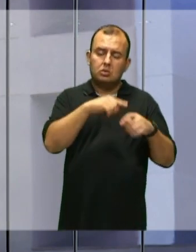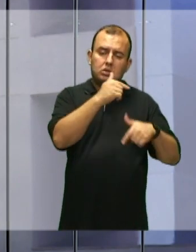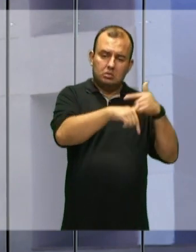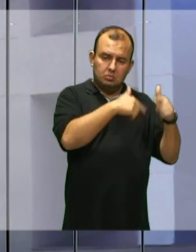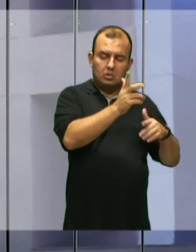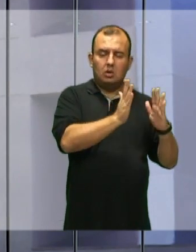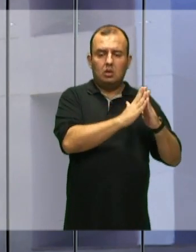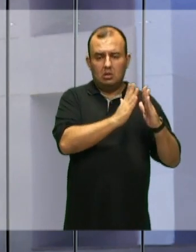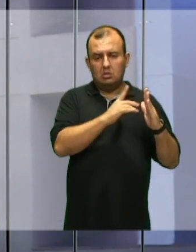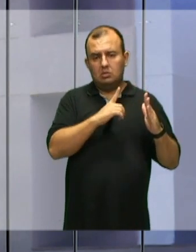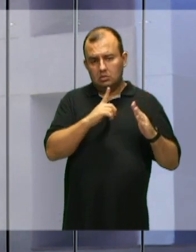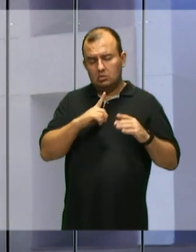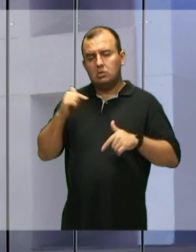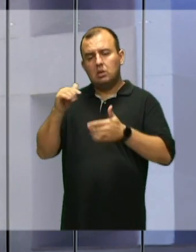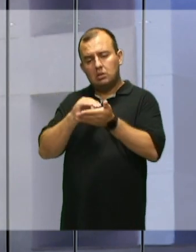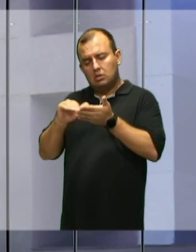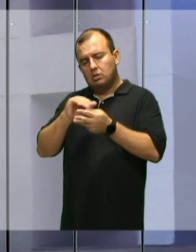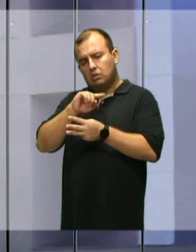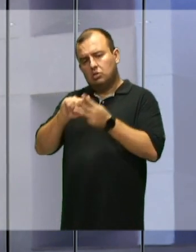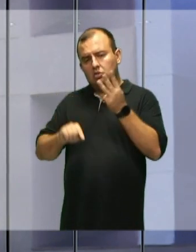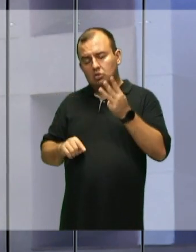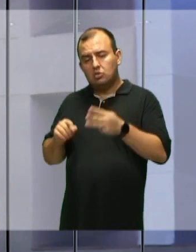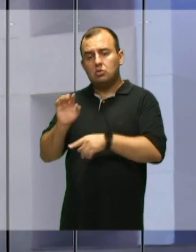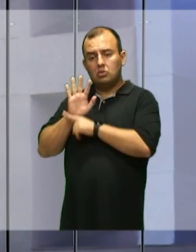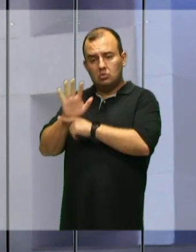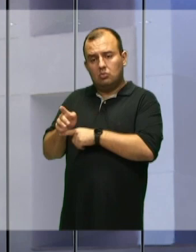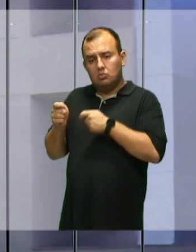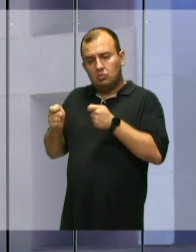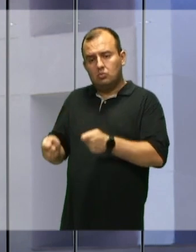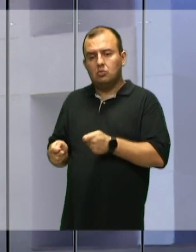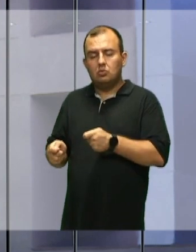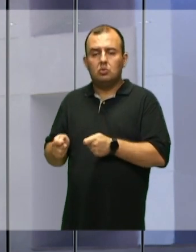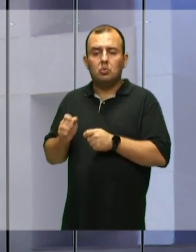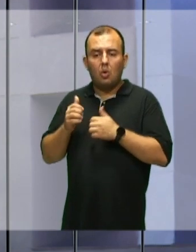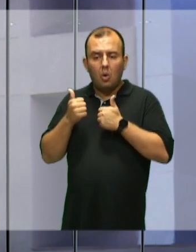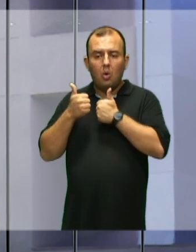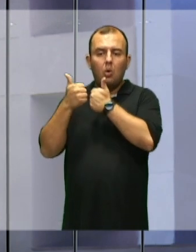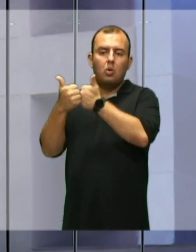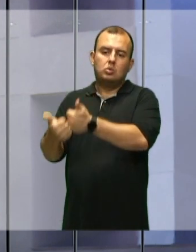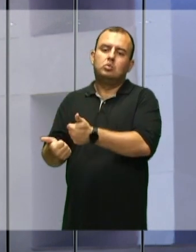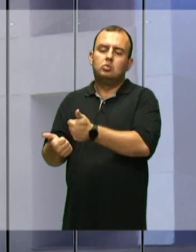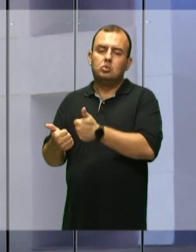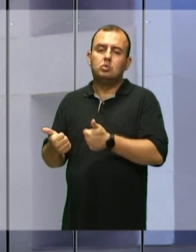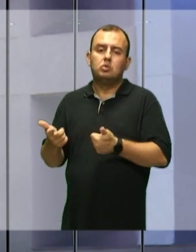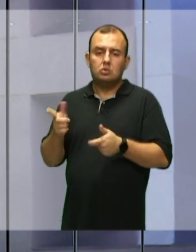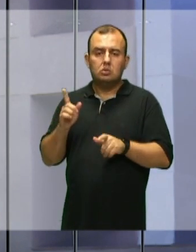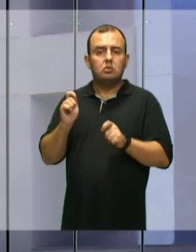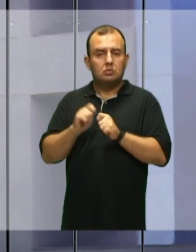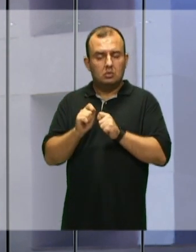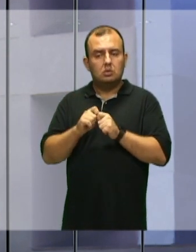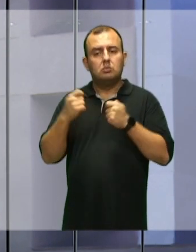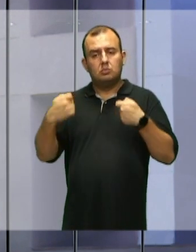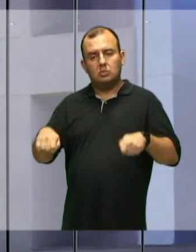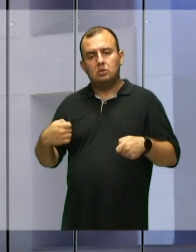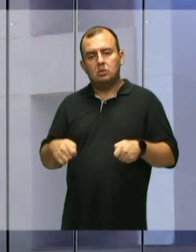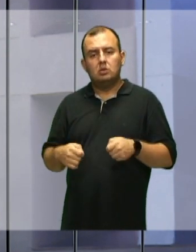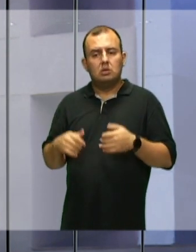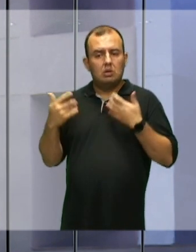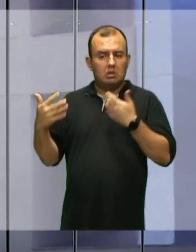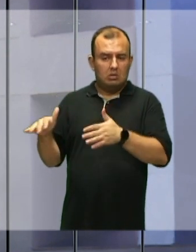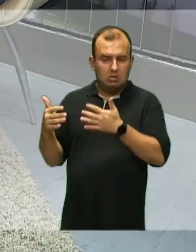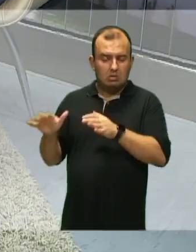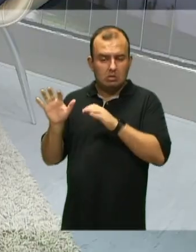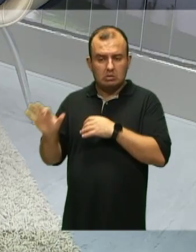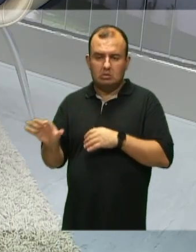trabalhem muito Fir Ministro secretári decia social acompanhe as pessoas porque alguma coisa a gente precisa fazer não dá para deixar do jeito que a